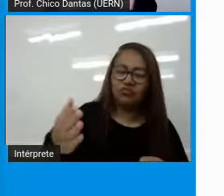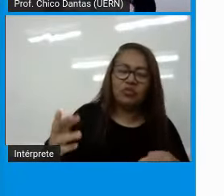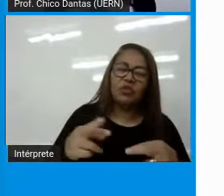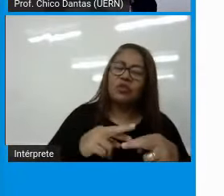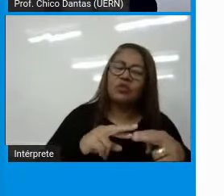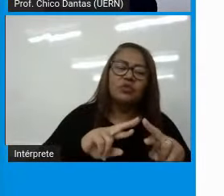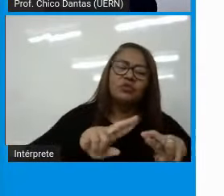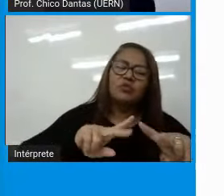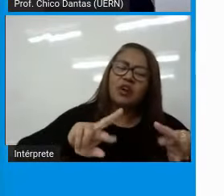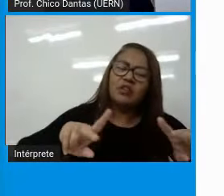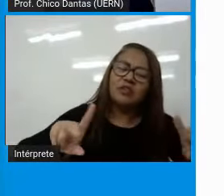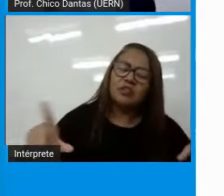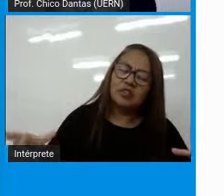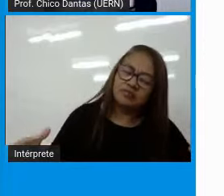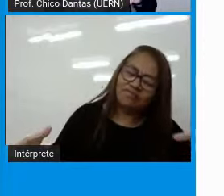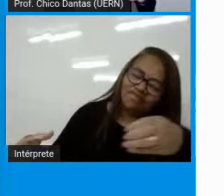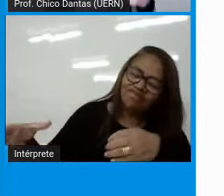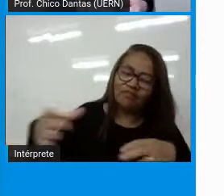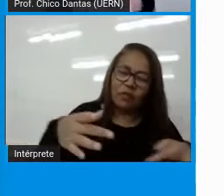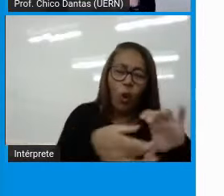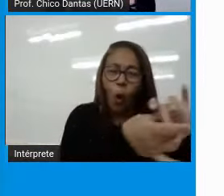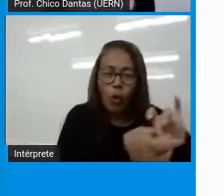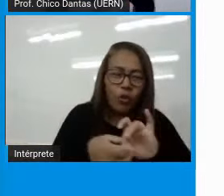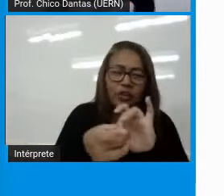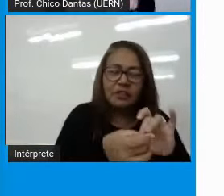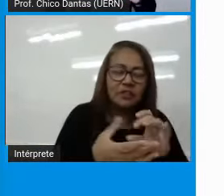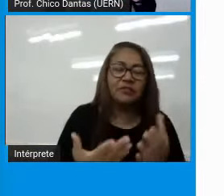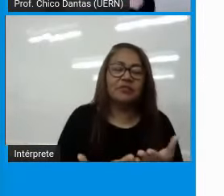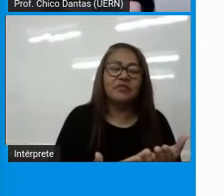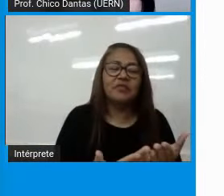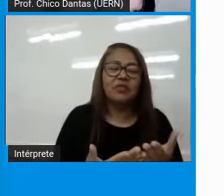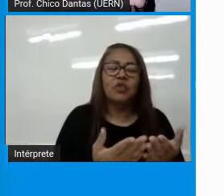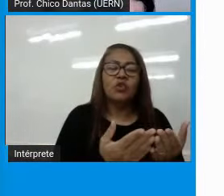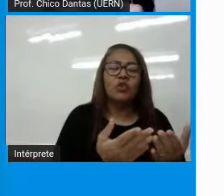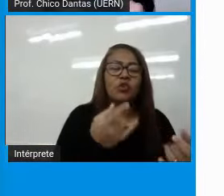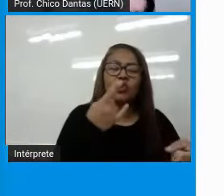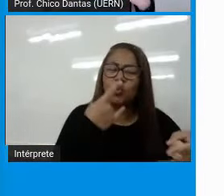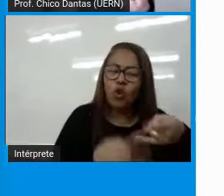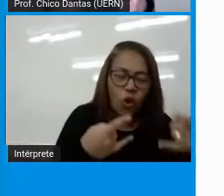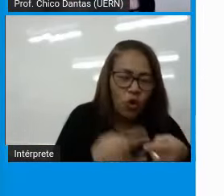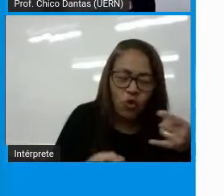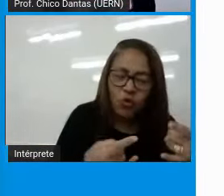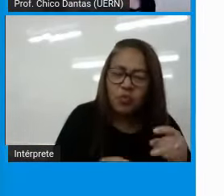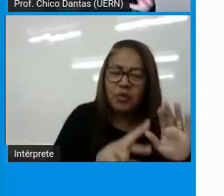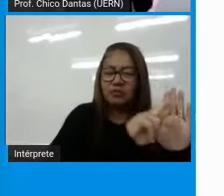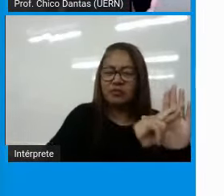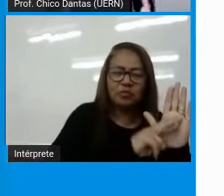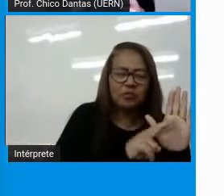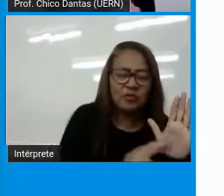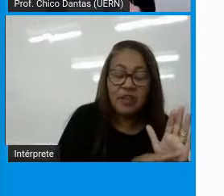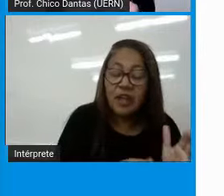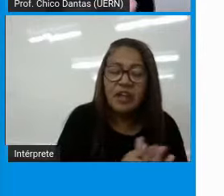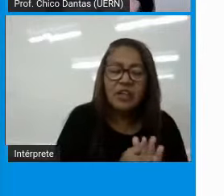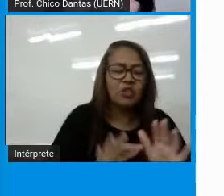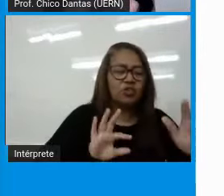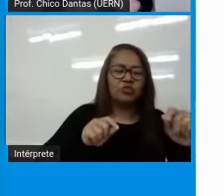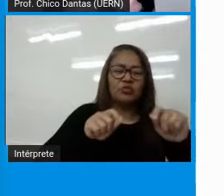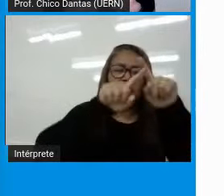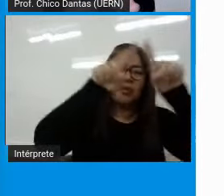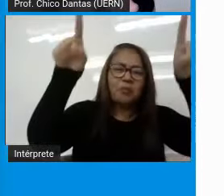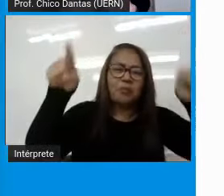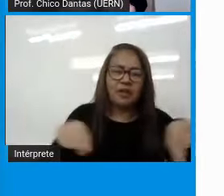da agenda, das apresentações de documentos, Drive, formulário, Jamboard, planilha e tantos outros, que à medida que você